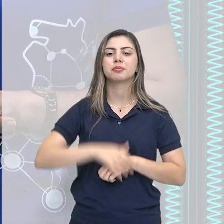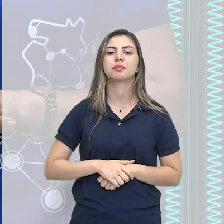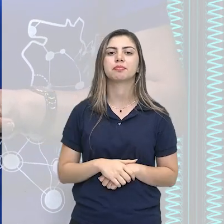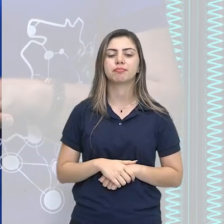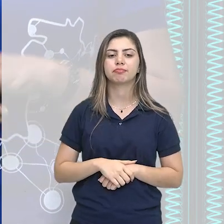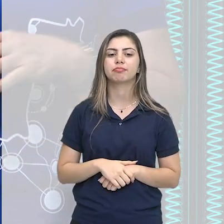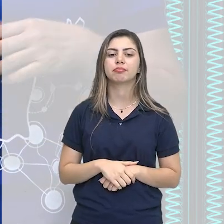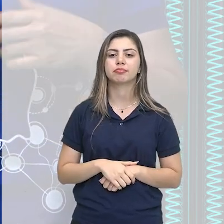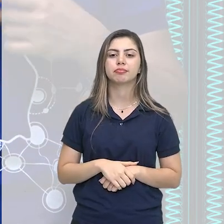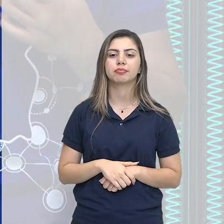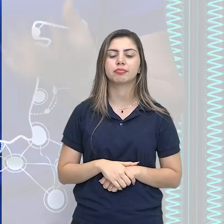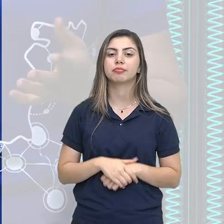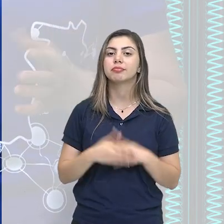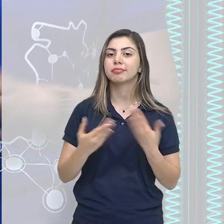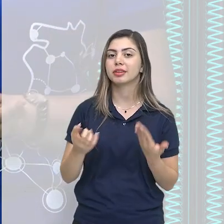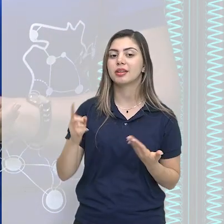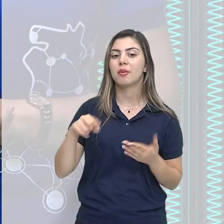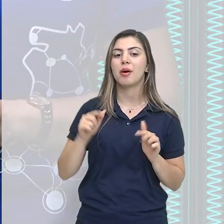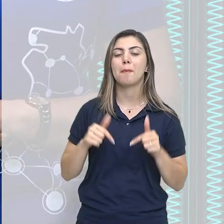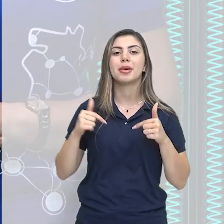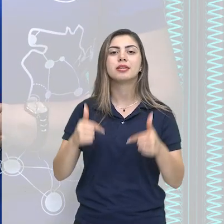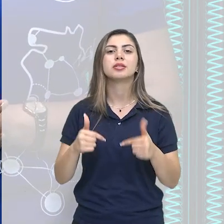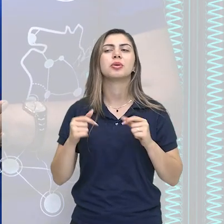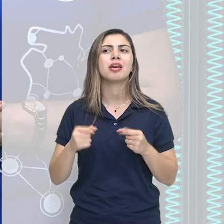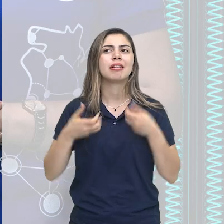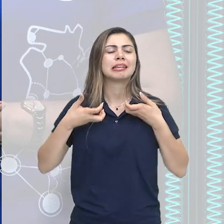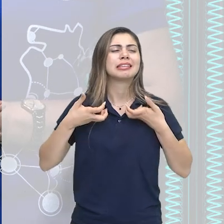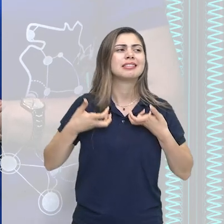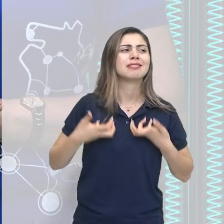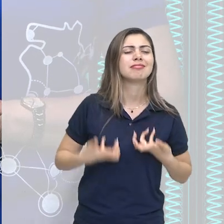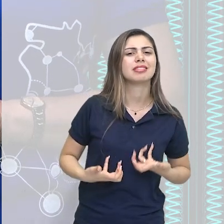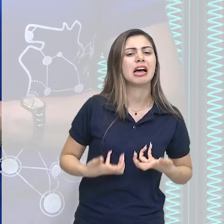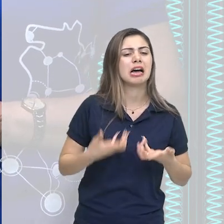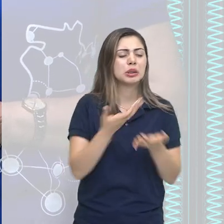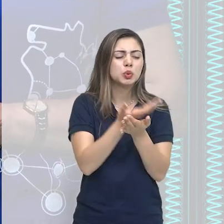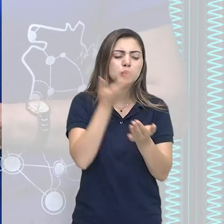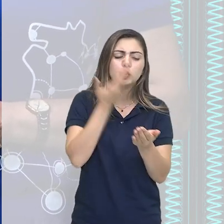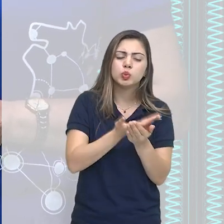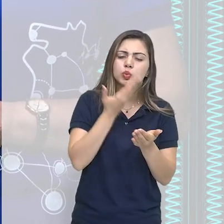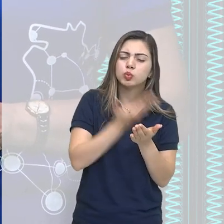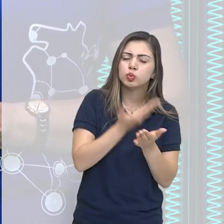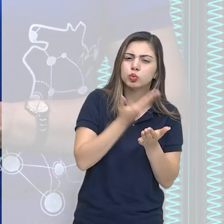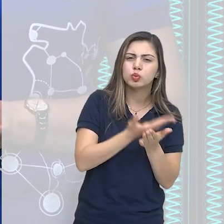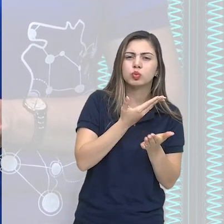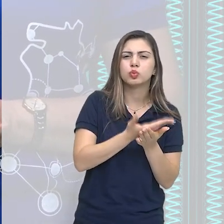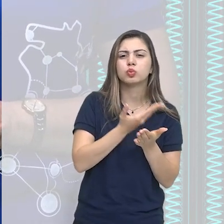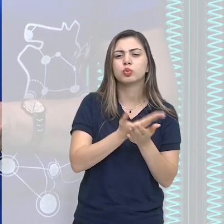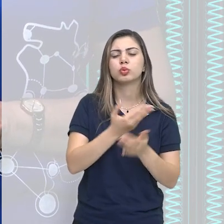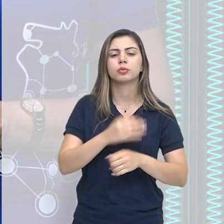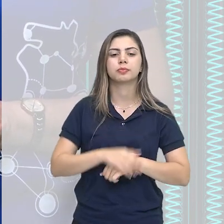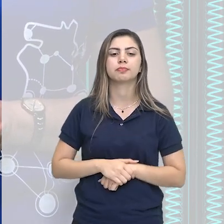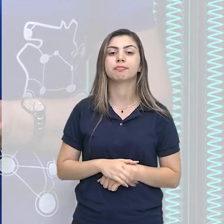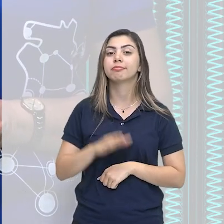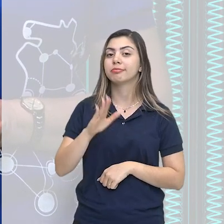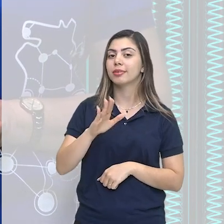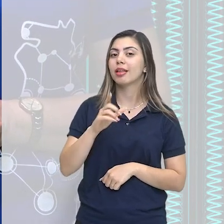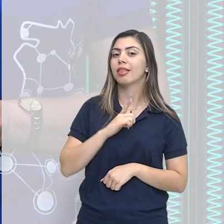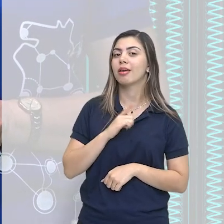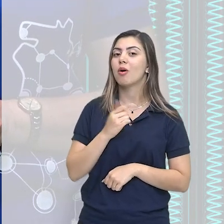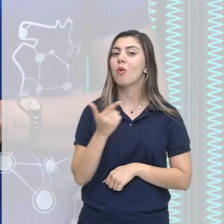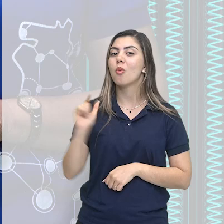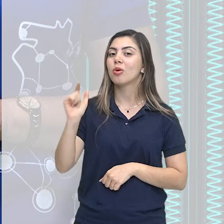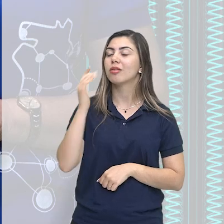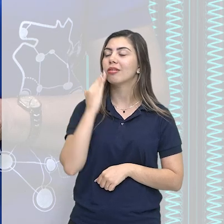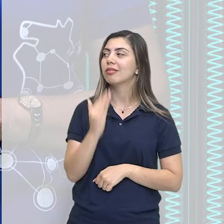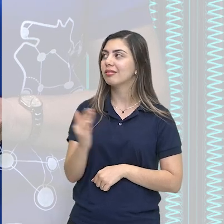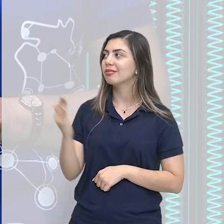é uma ação exaustiva, né, de pesquisar, de estudar. Temos mais um exemplo, vejam